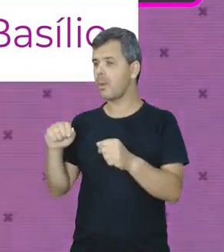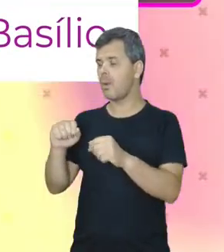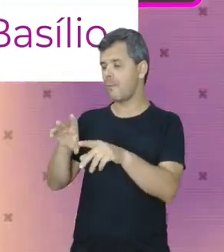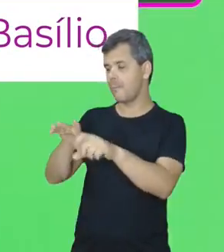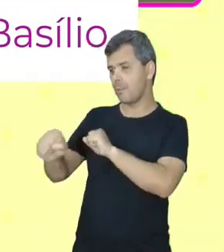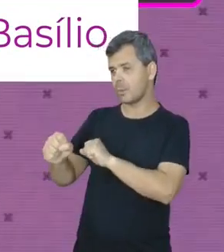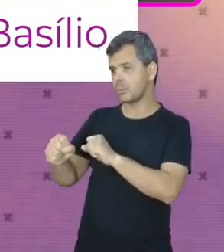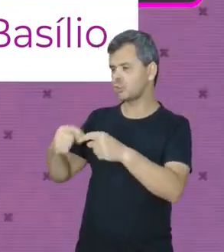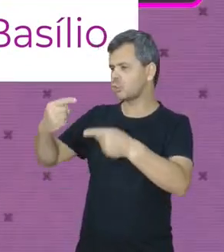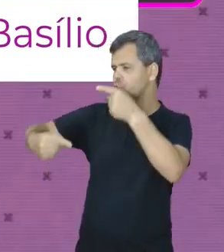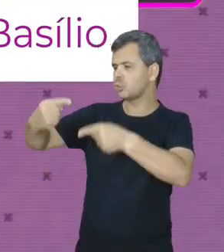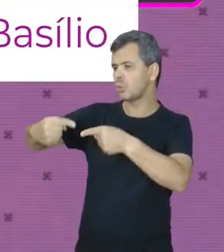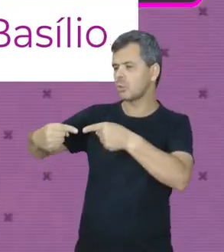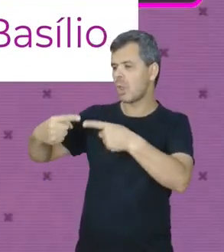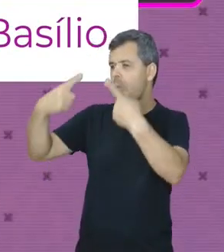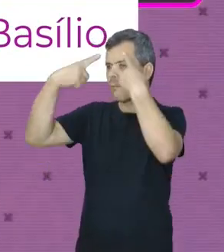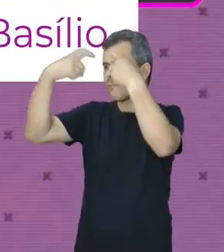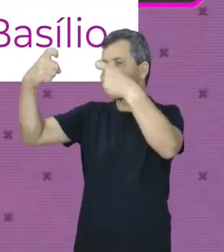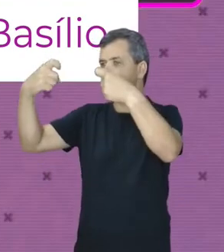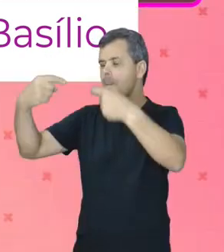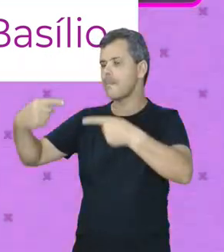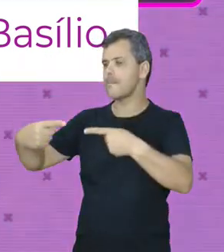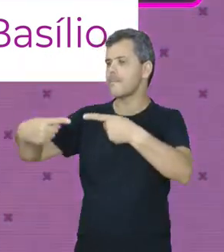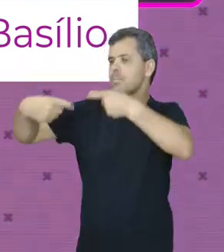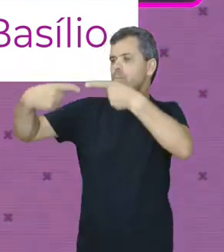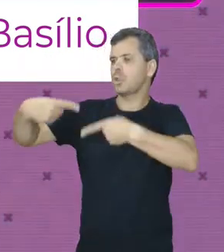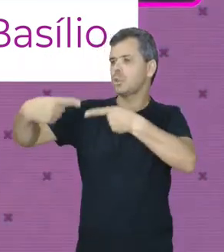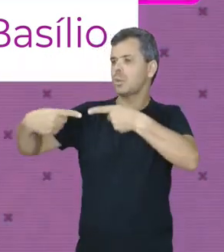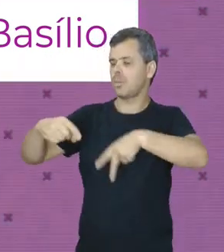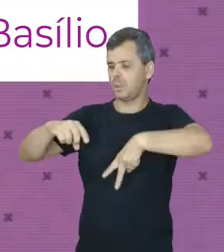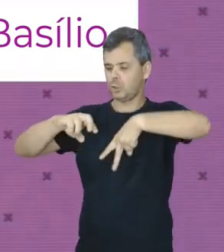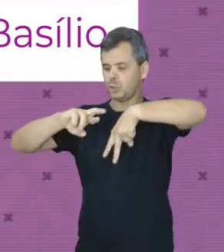Formação, discutindo o que é violência política de gênero.